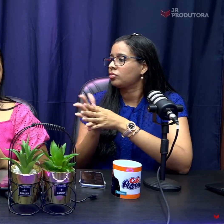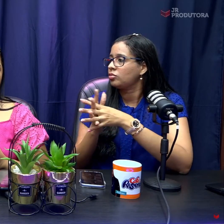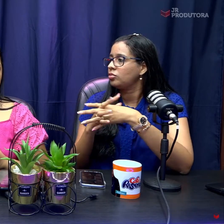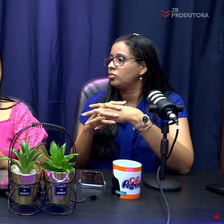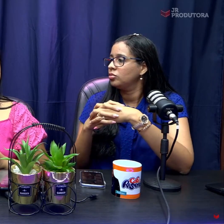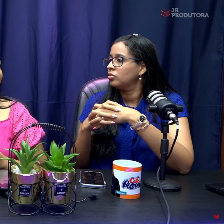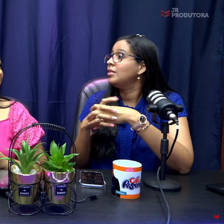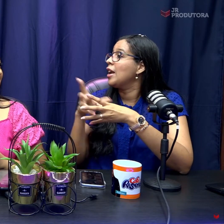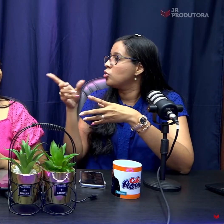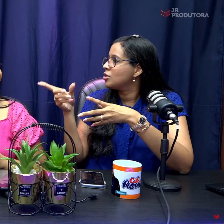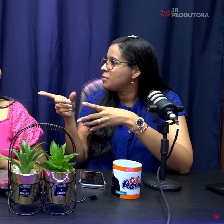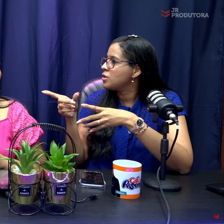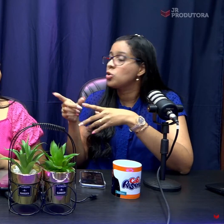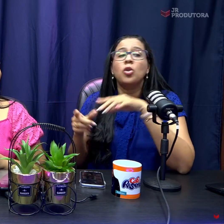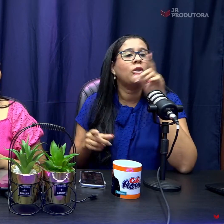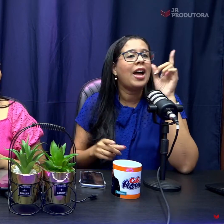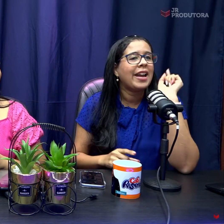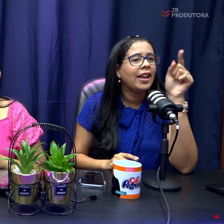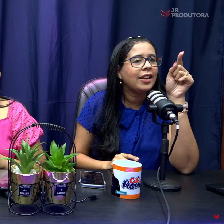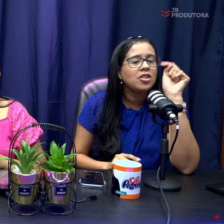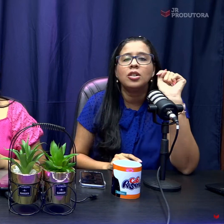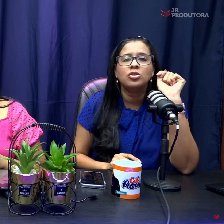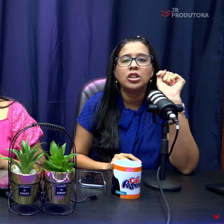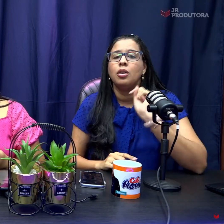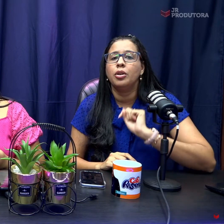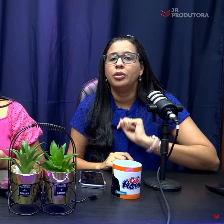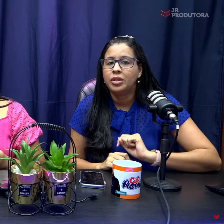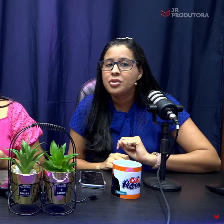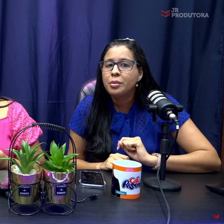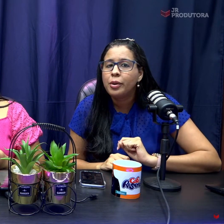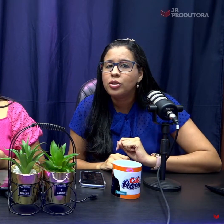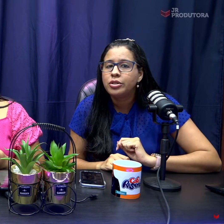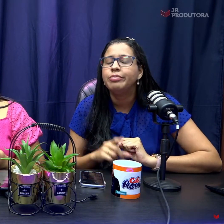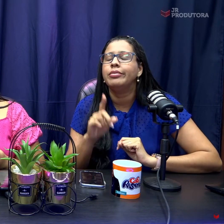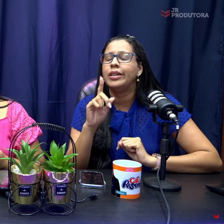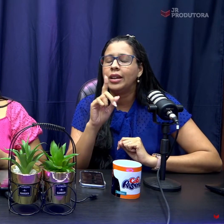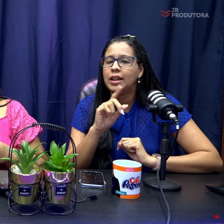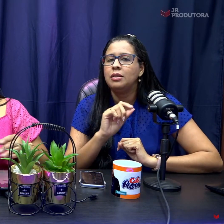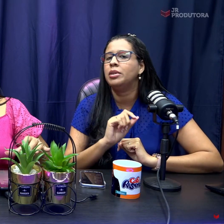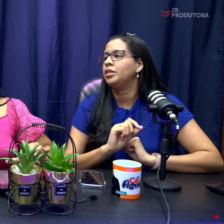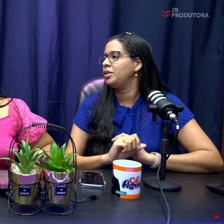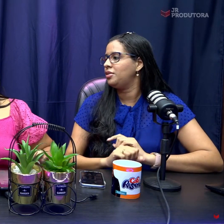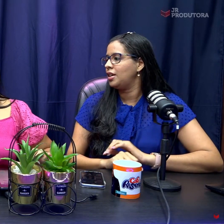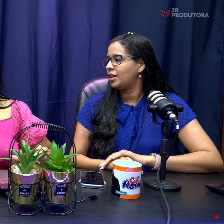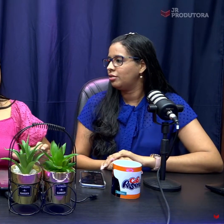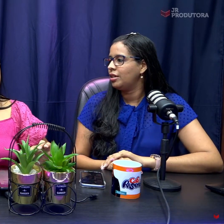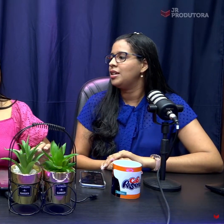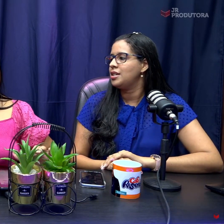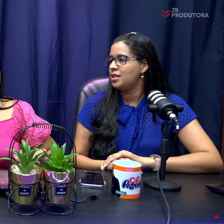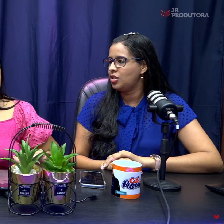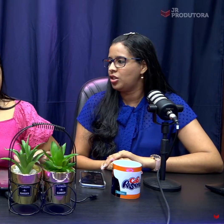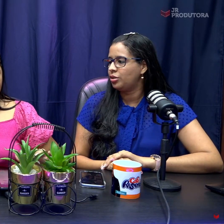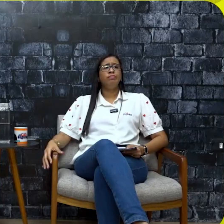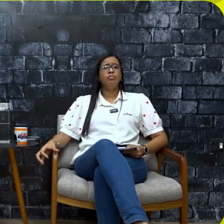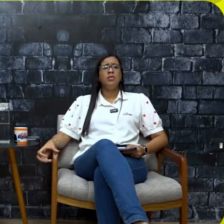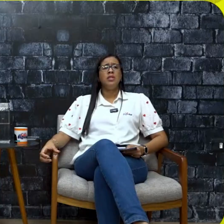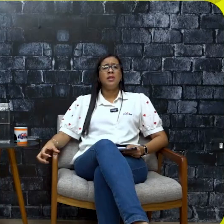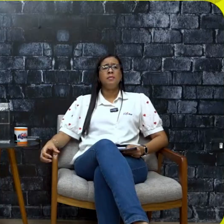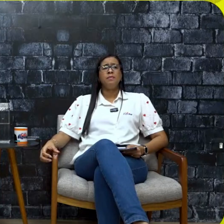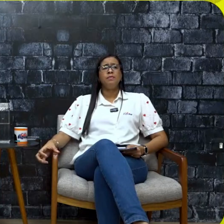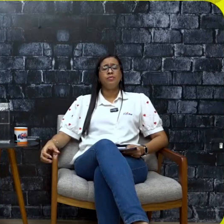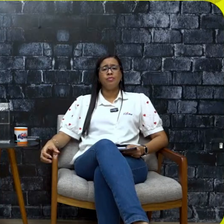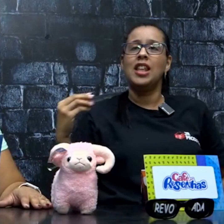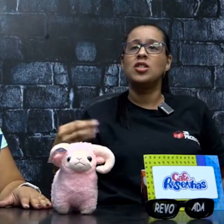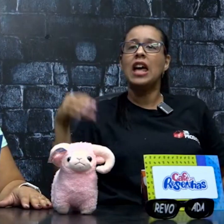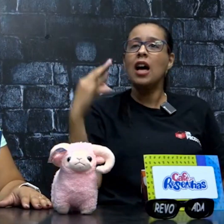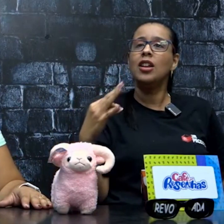Deus usa as pessoas. Deus usa as pessoas. Quando é aquela questão, gente. Quando Deus não pode, ele manda o enviado. Ele manda. Isso é dito, né?